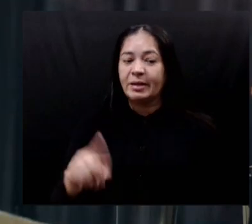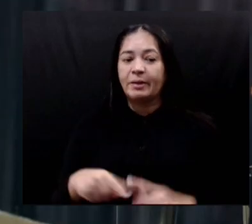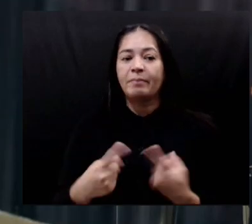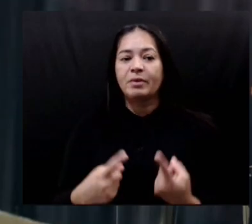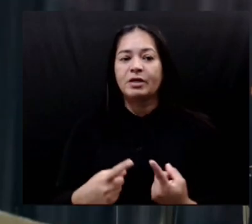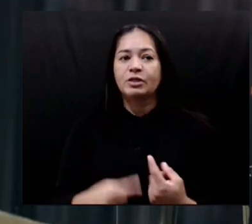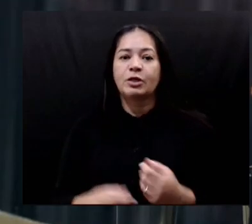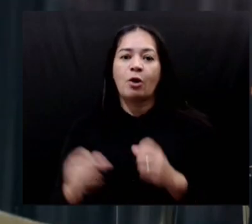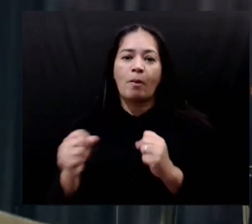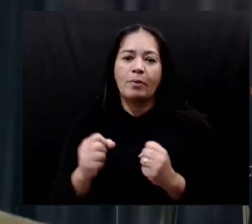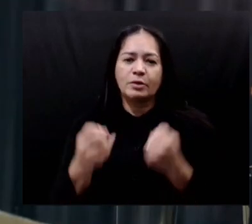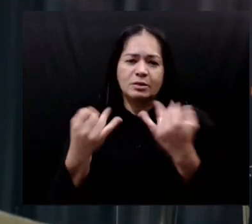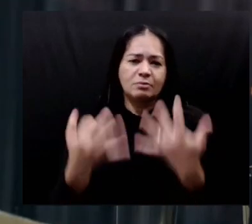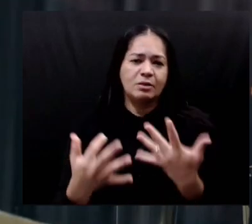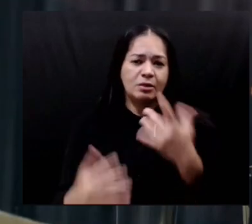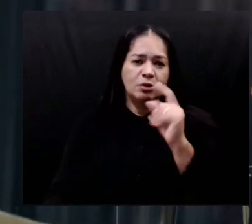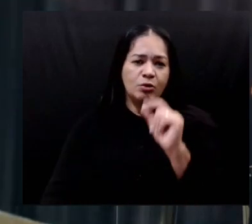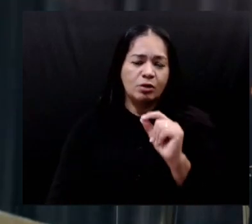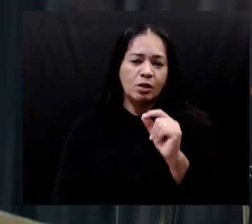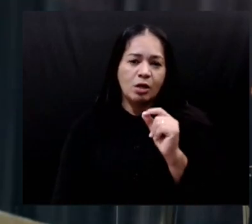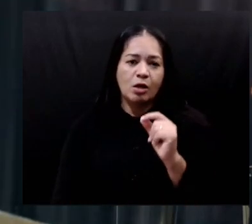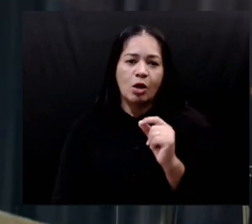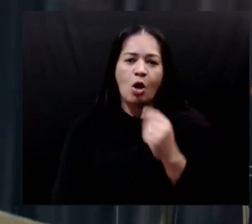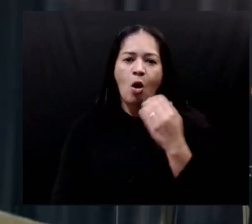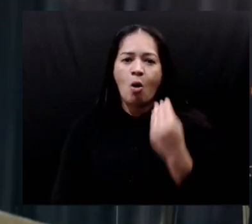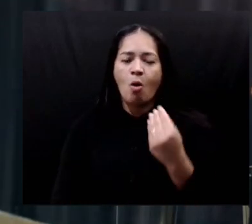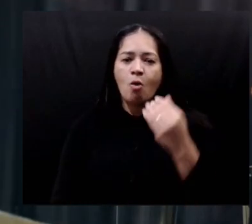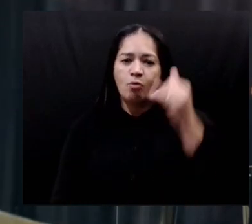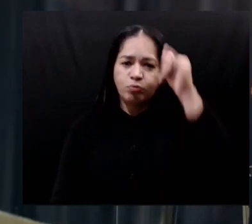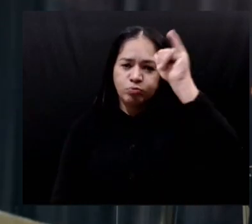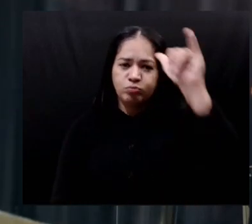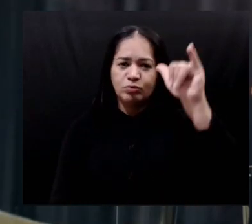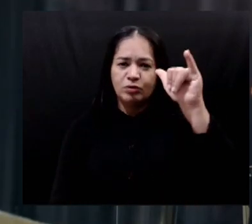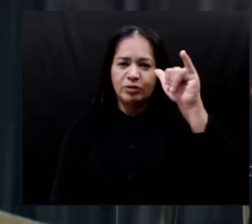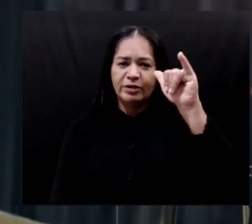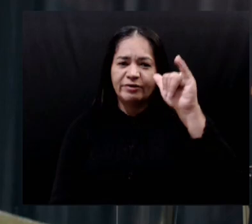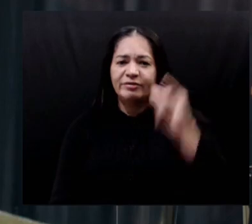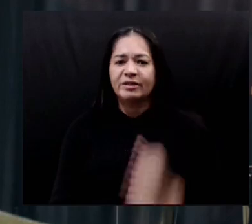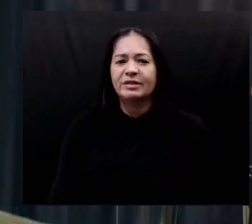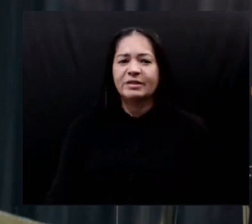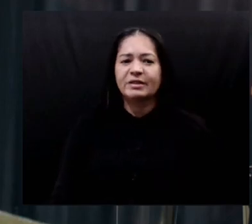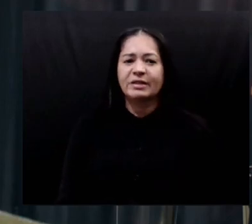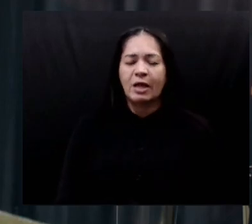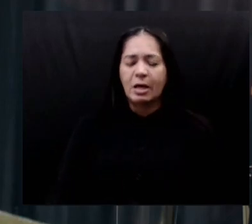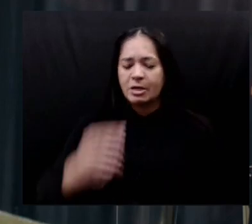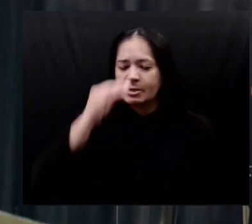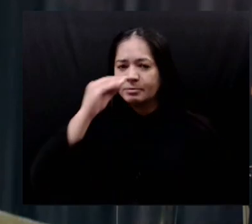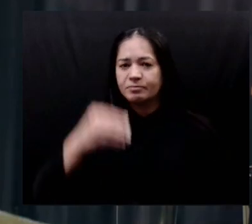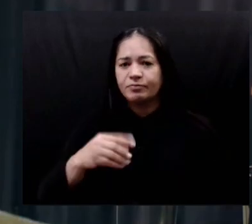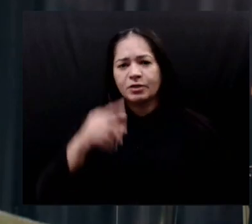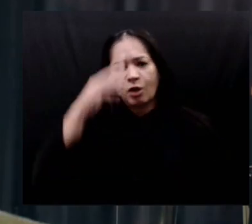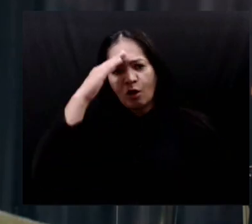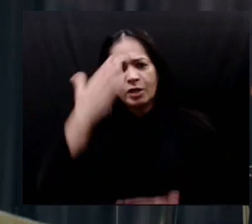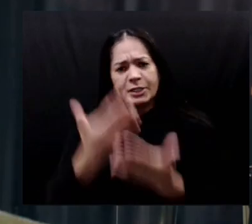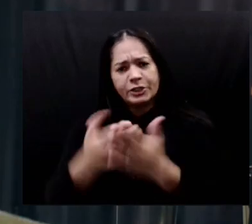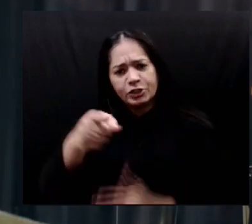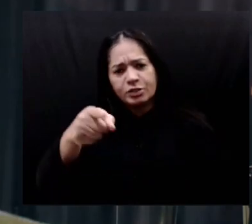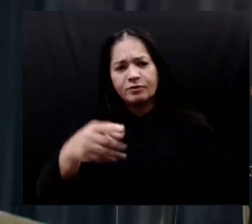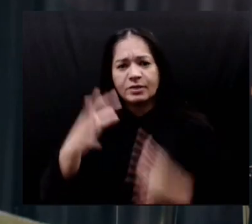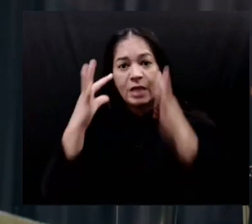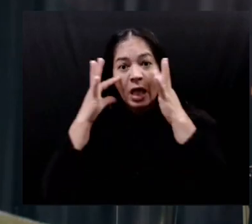dizer? Como quebrar o ciclo da autossabotagem? Confie em você, Uhum. né, preste atenção